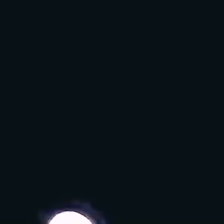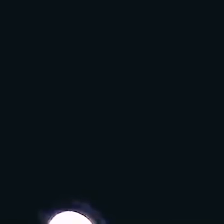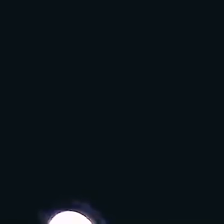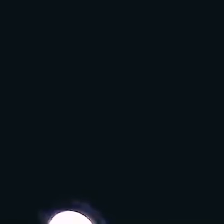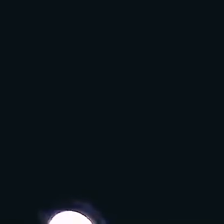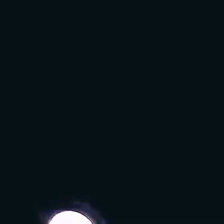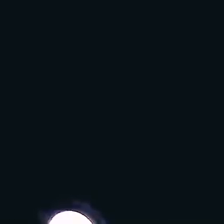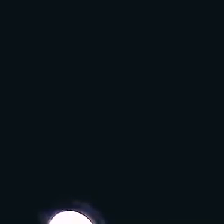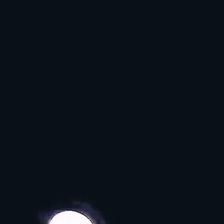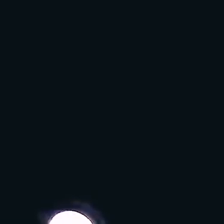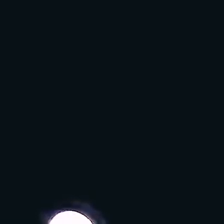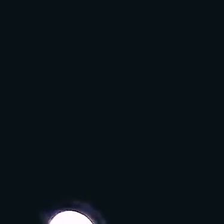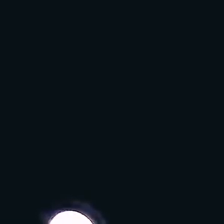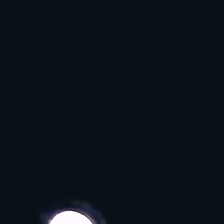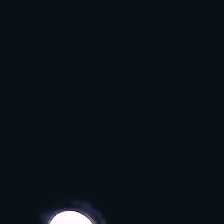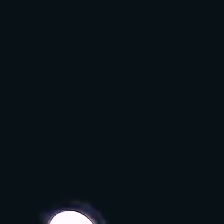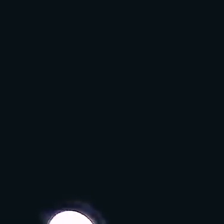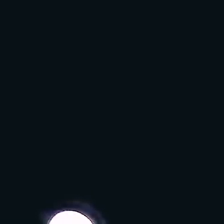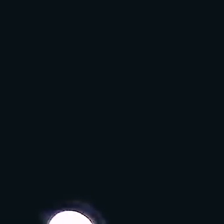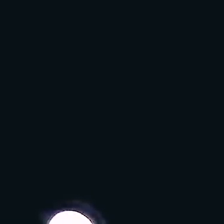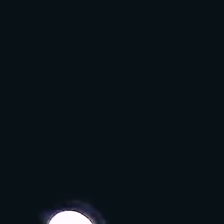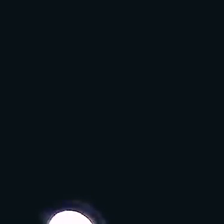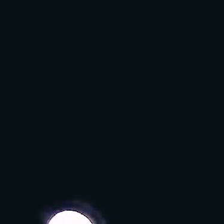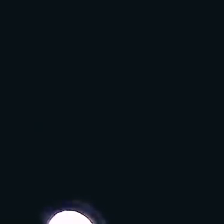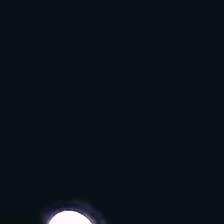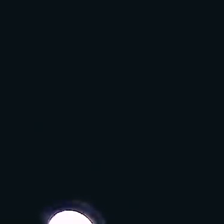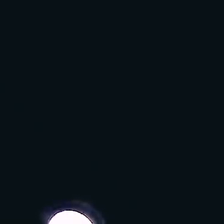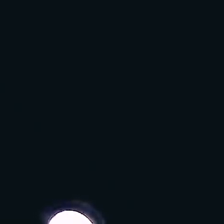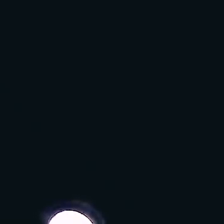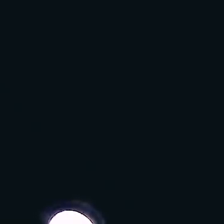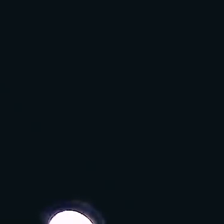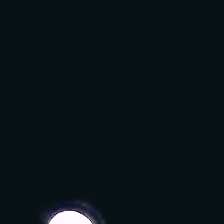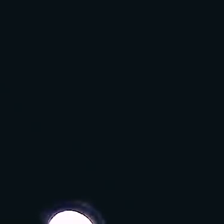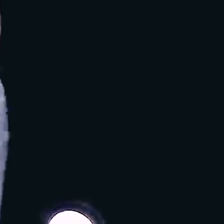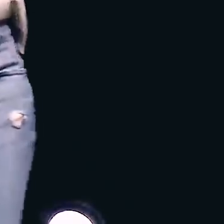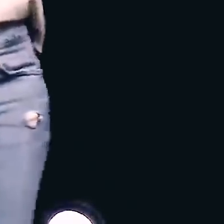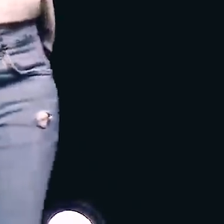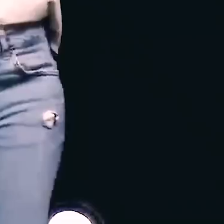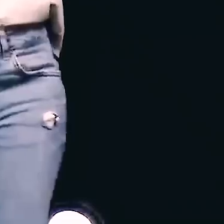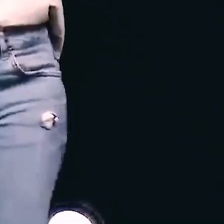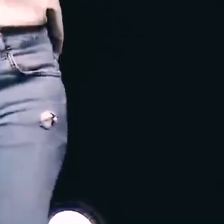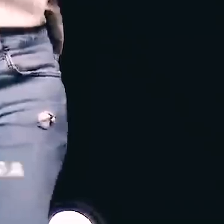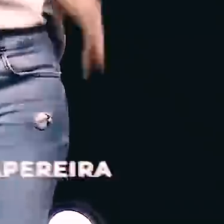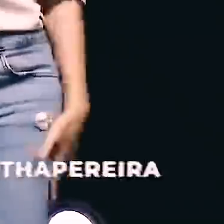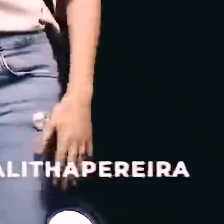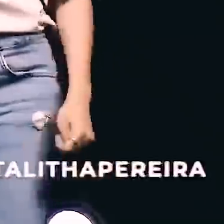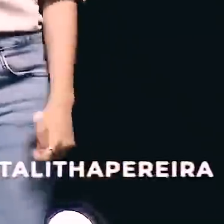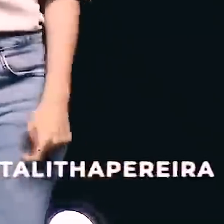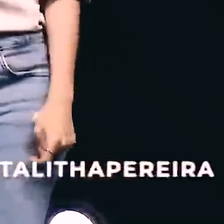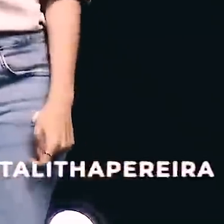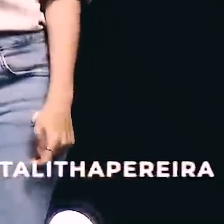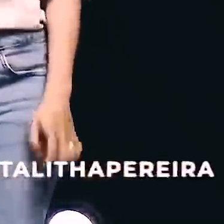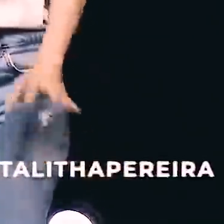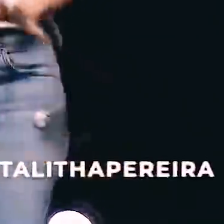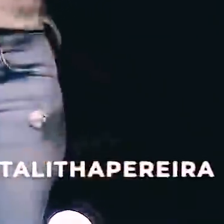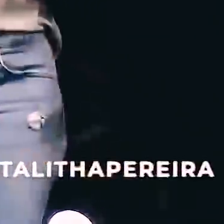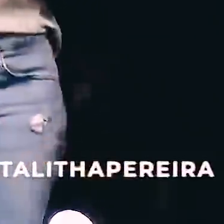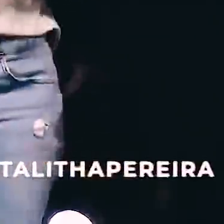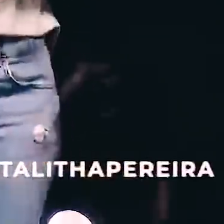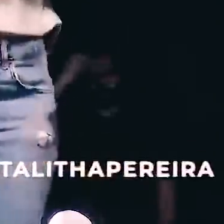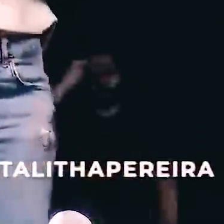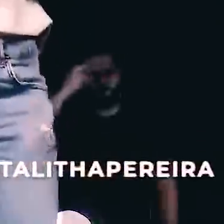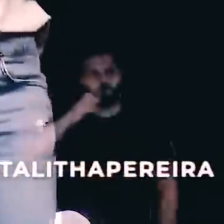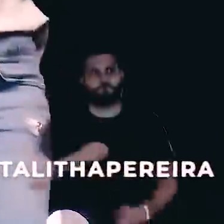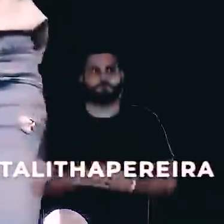terceiro apelo e argumento de Paulo foi a conversão de Onésimo. Para comigo e pensa, como Paulo foi inteligente. Ele disse